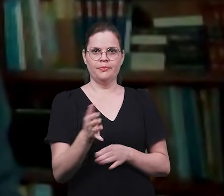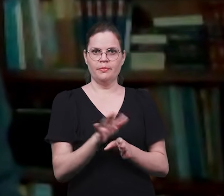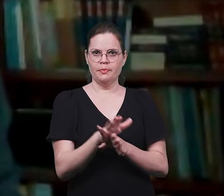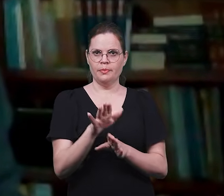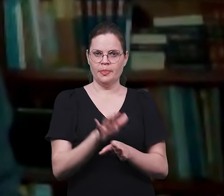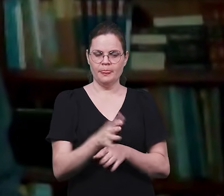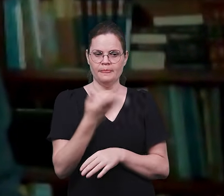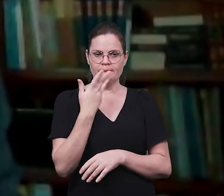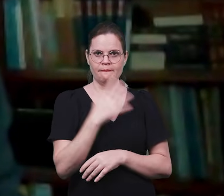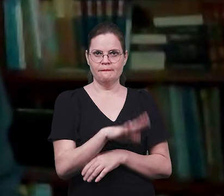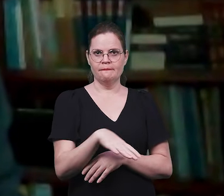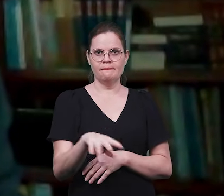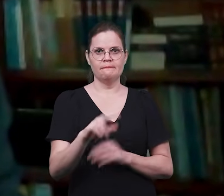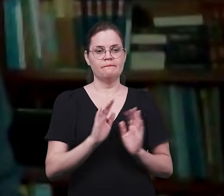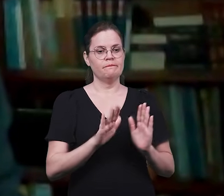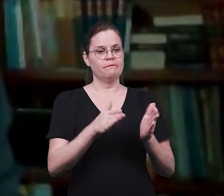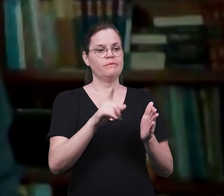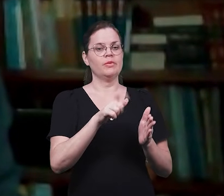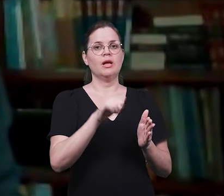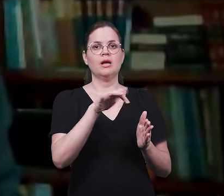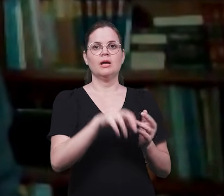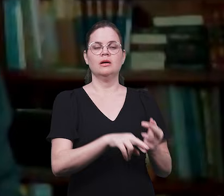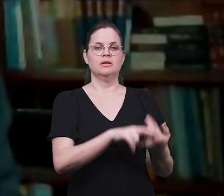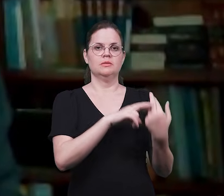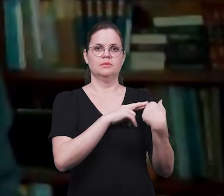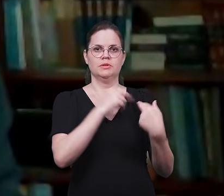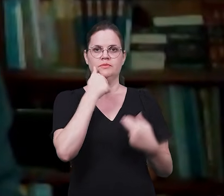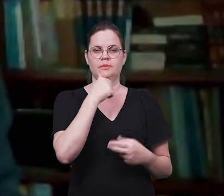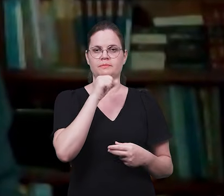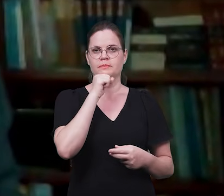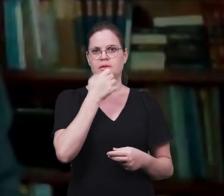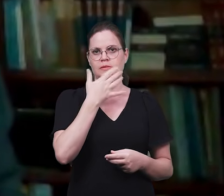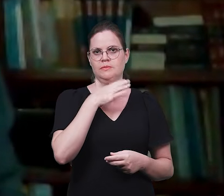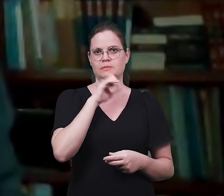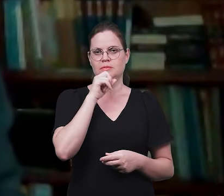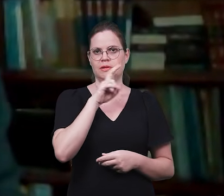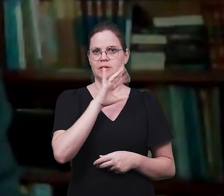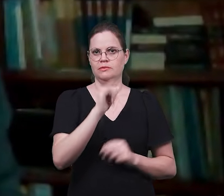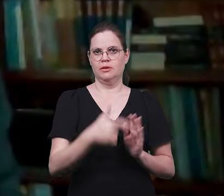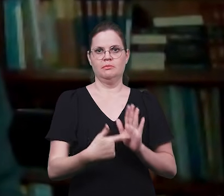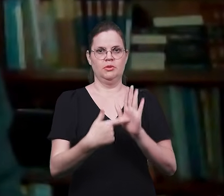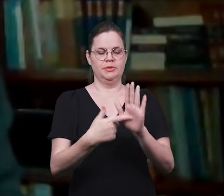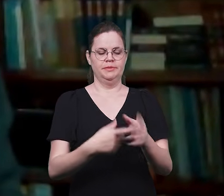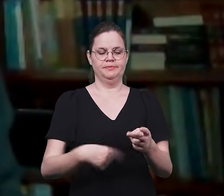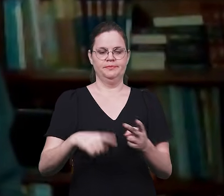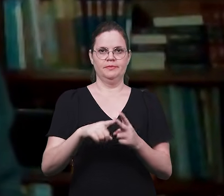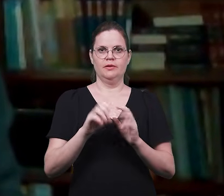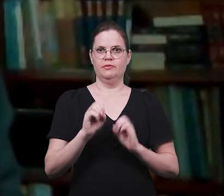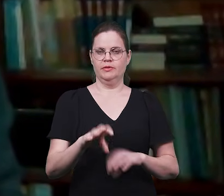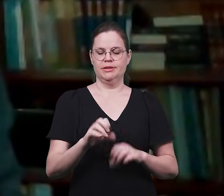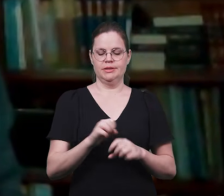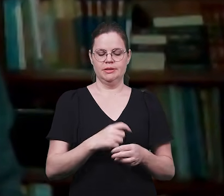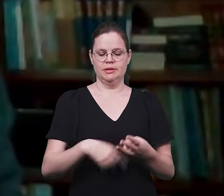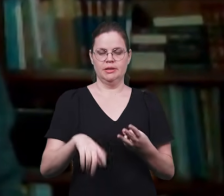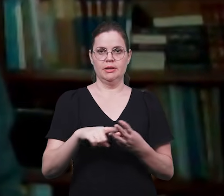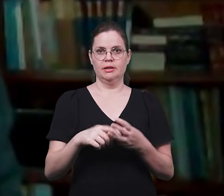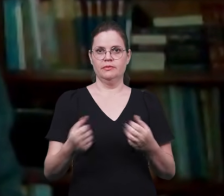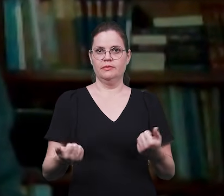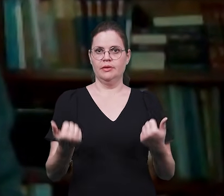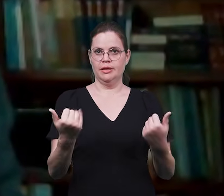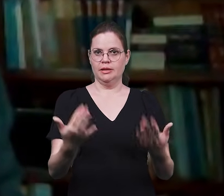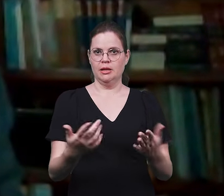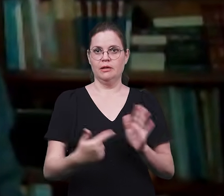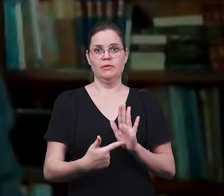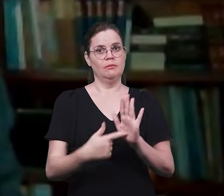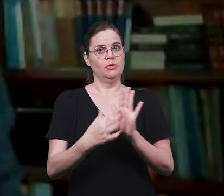da criança, ela se refere aos pais, porque os pais é que vão dar o exemplo, os pais é que vão prover